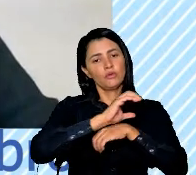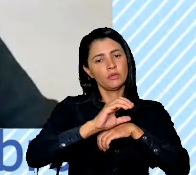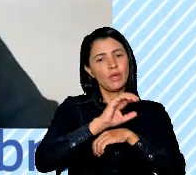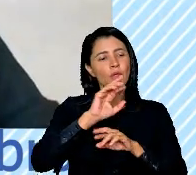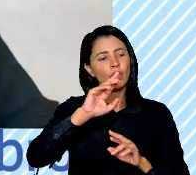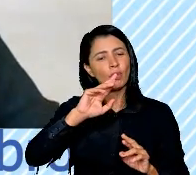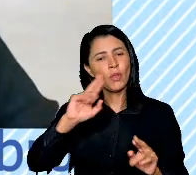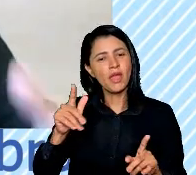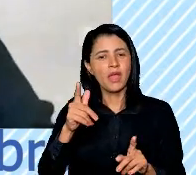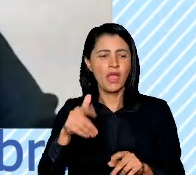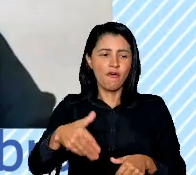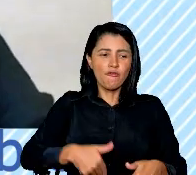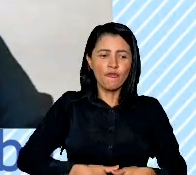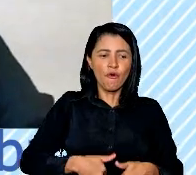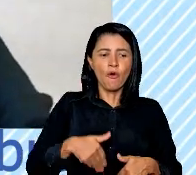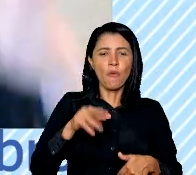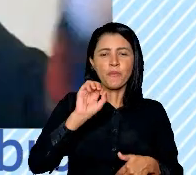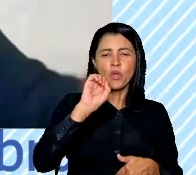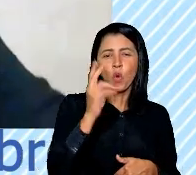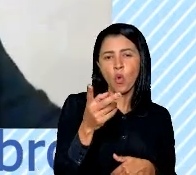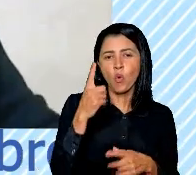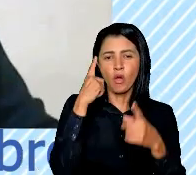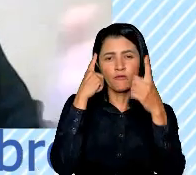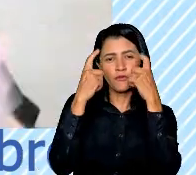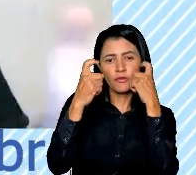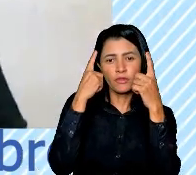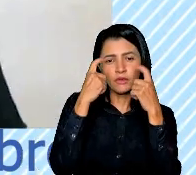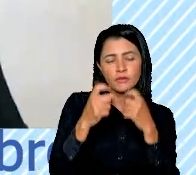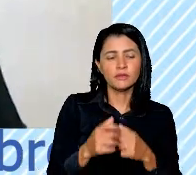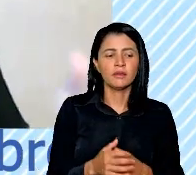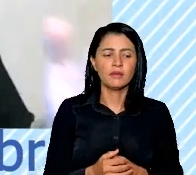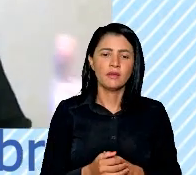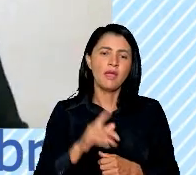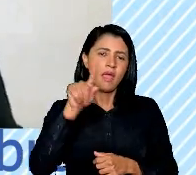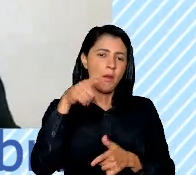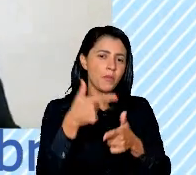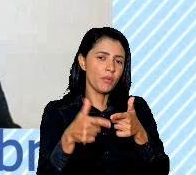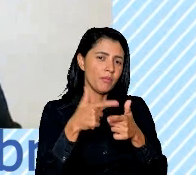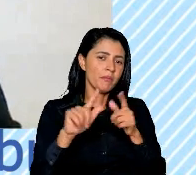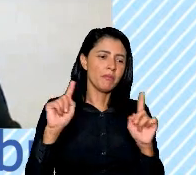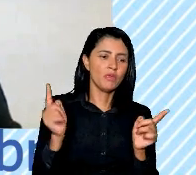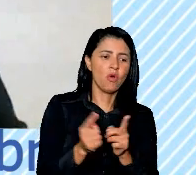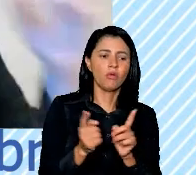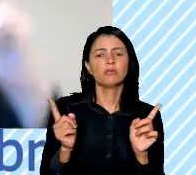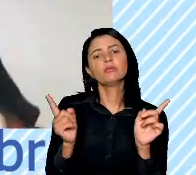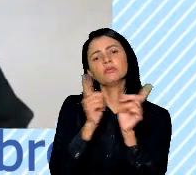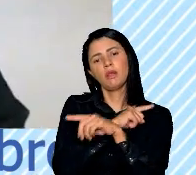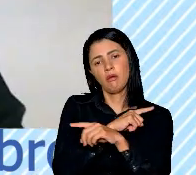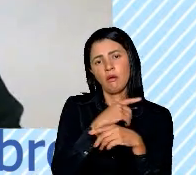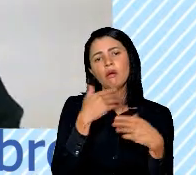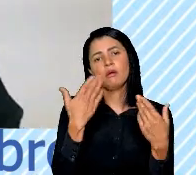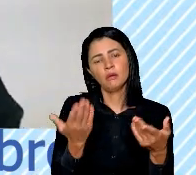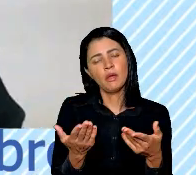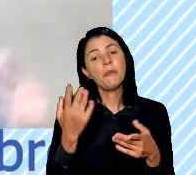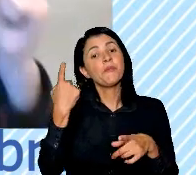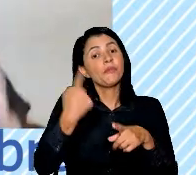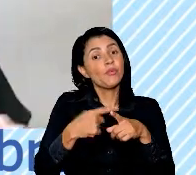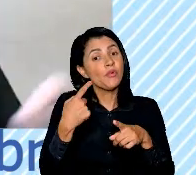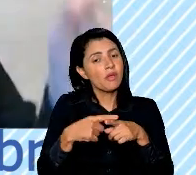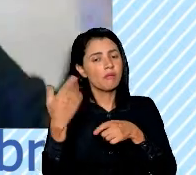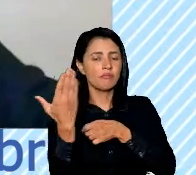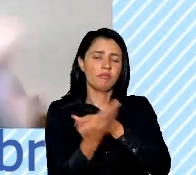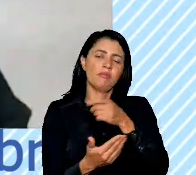fome, vejam, ou a violência sejam problemas menores, muito pelo contrário. Mas é porque, em